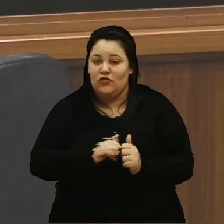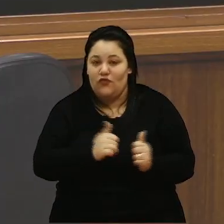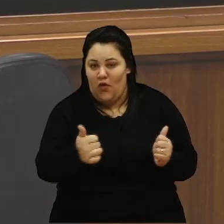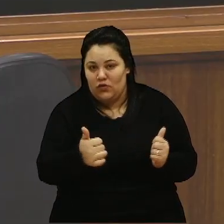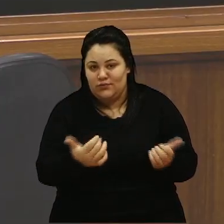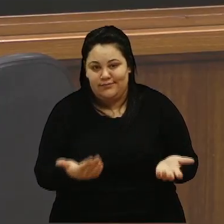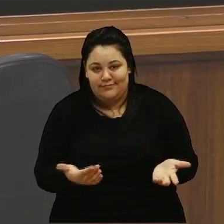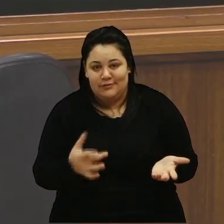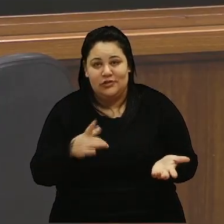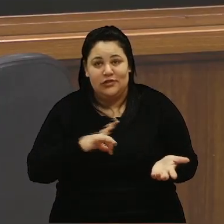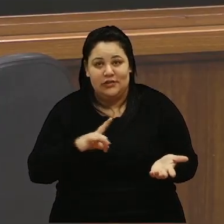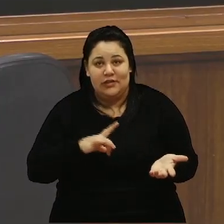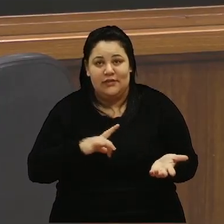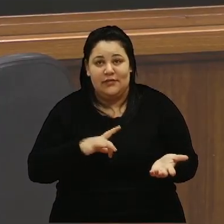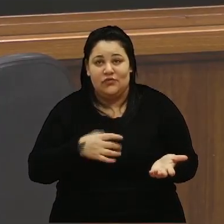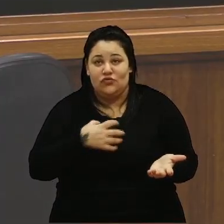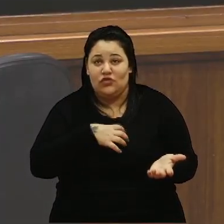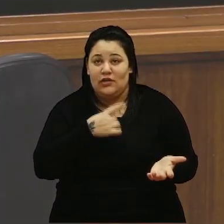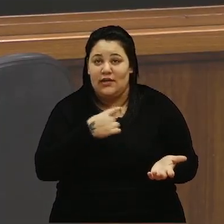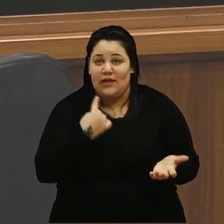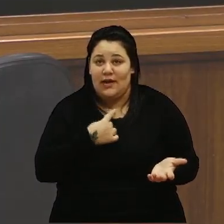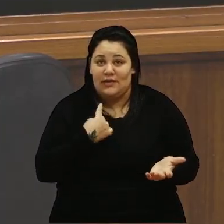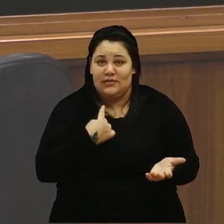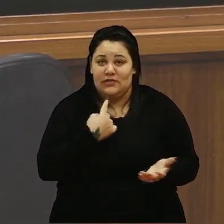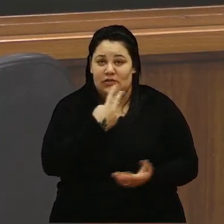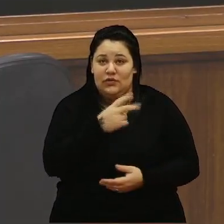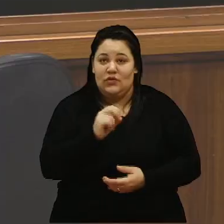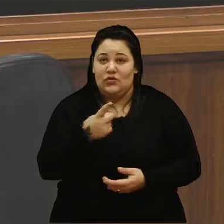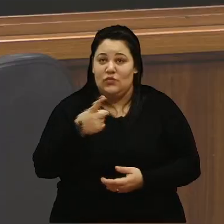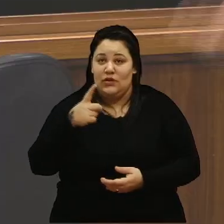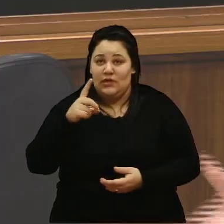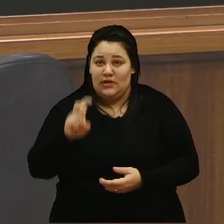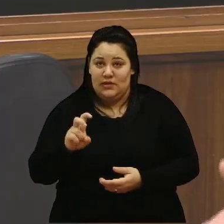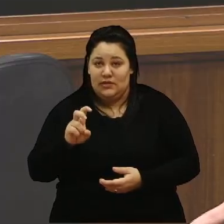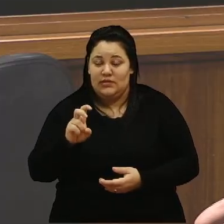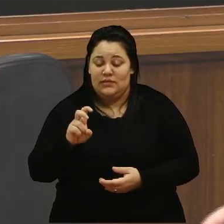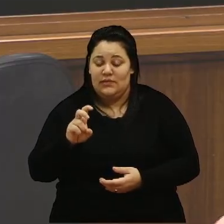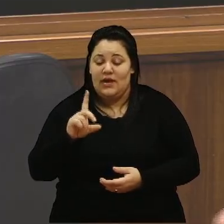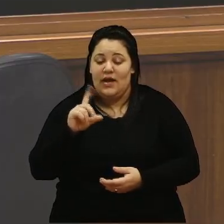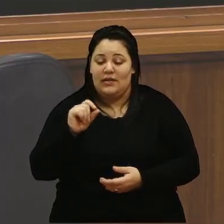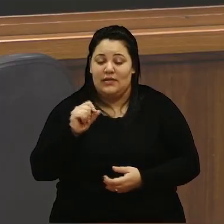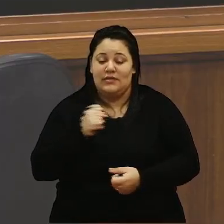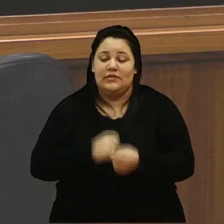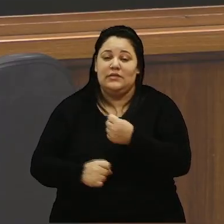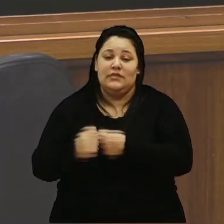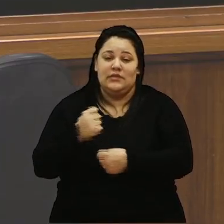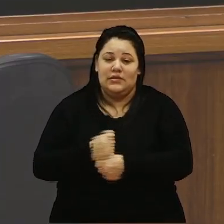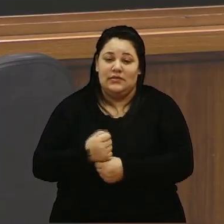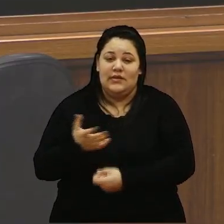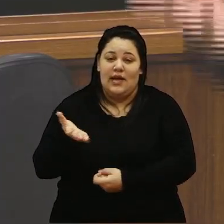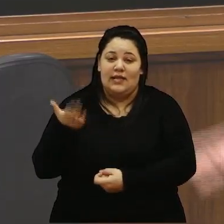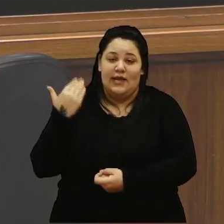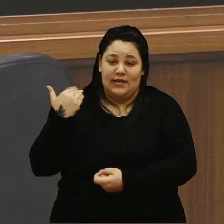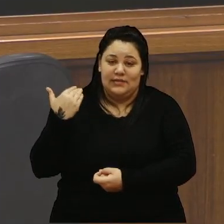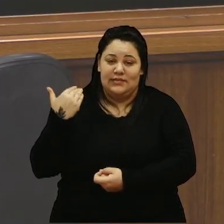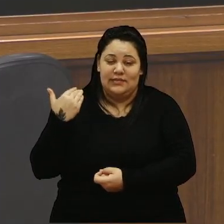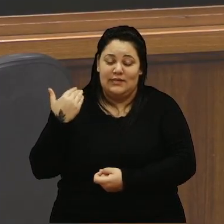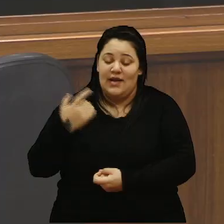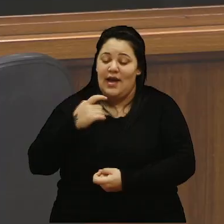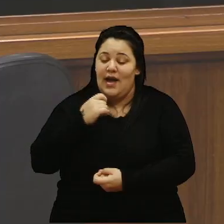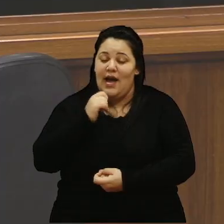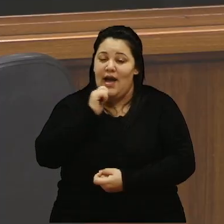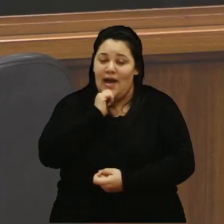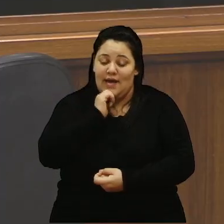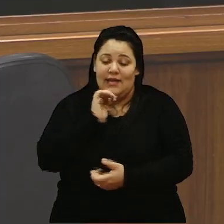teve isso de forma tardia. Em 2015, 10 anos atrás, praticamente nada para a história de um